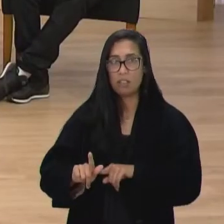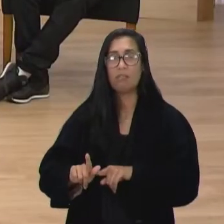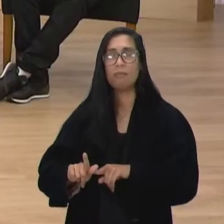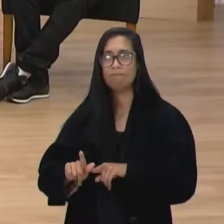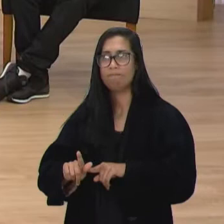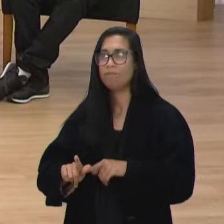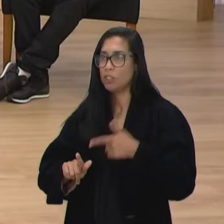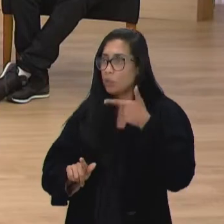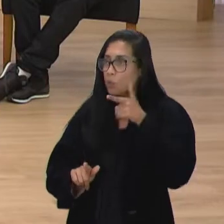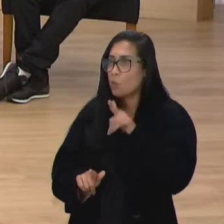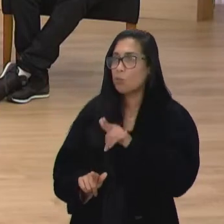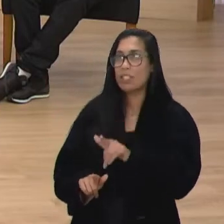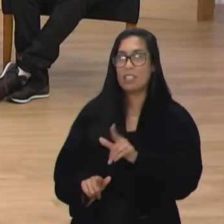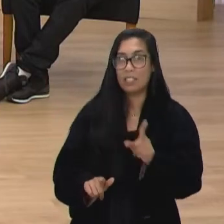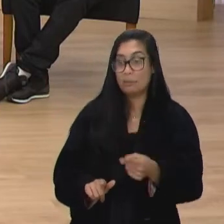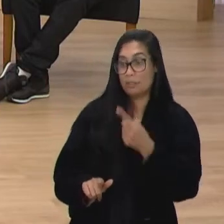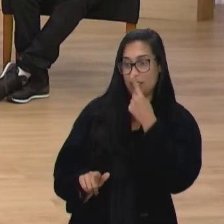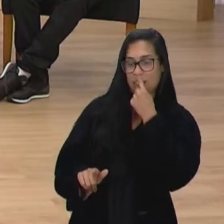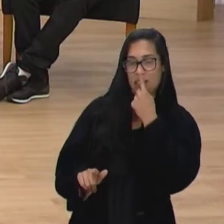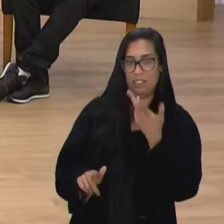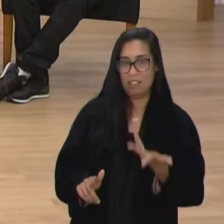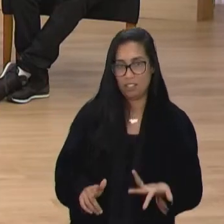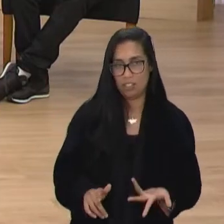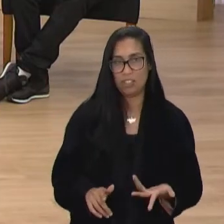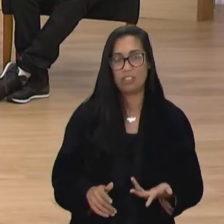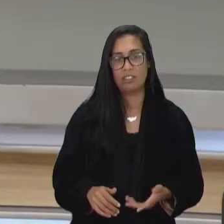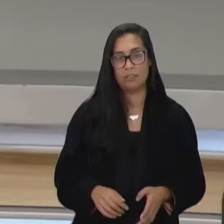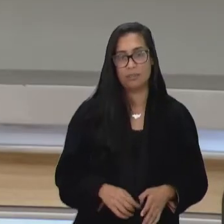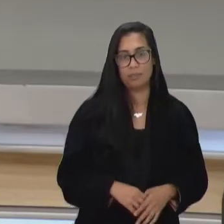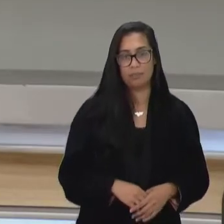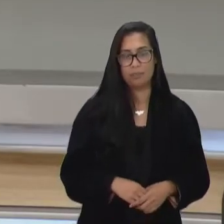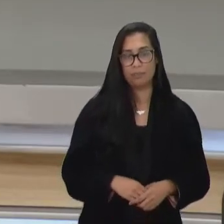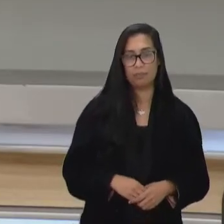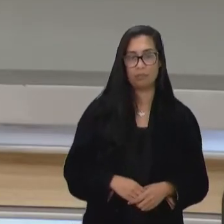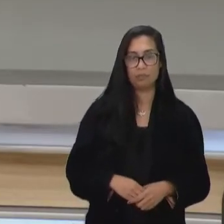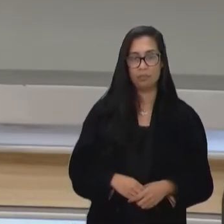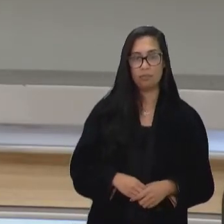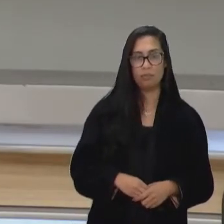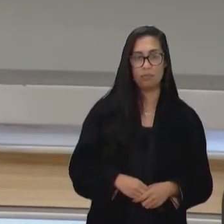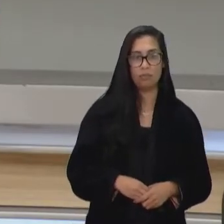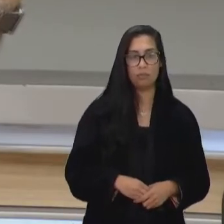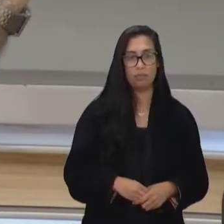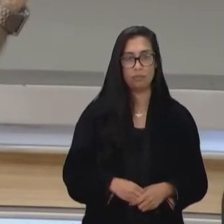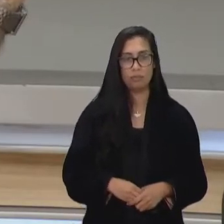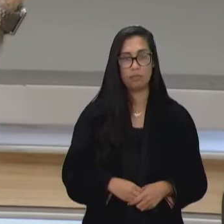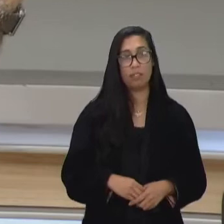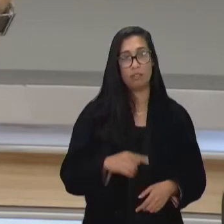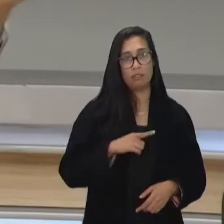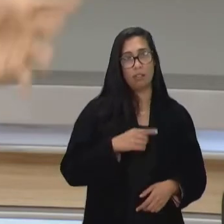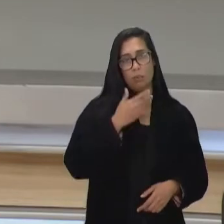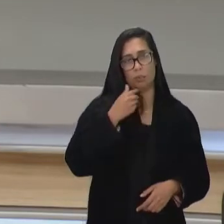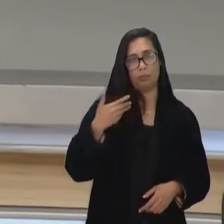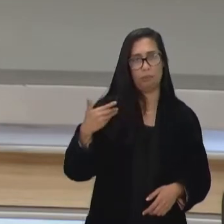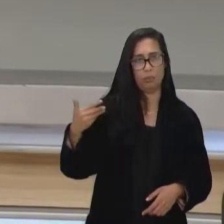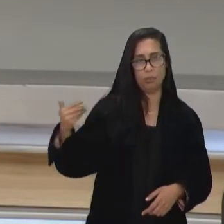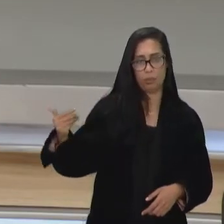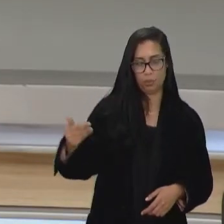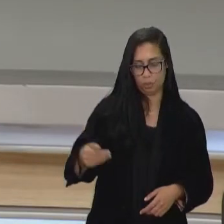por exemplo, tem um autor, o George Martin, citei alguém, mas o que ele faz? Ele tem